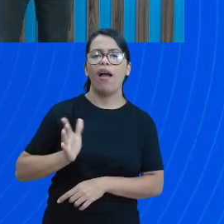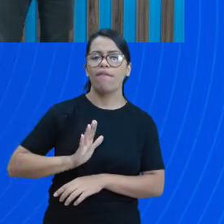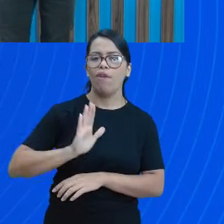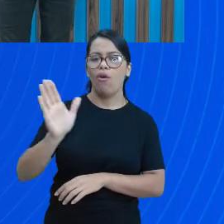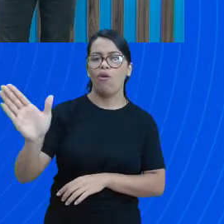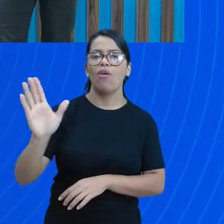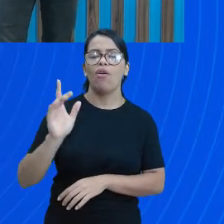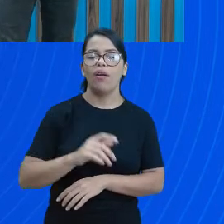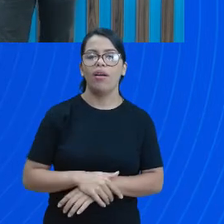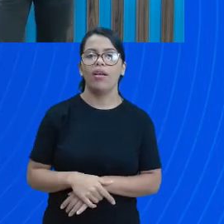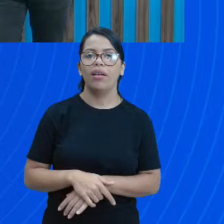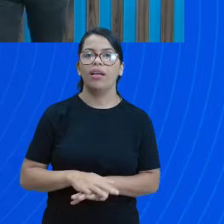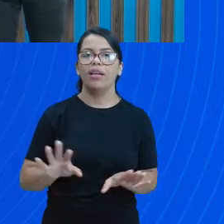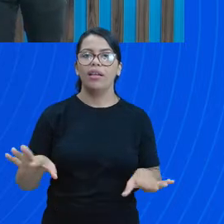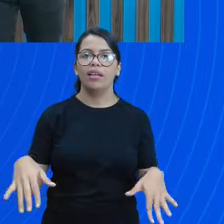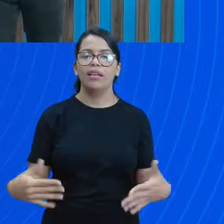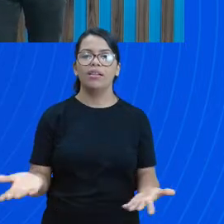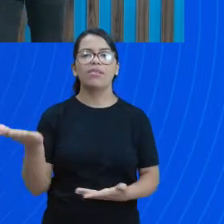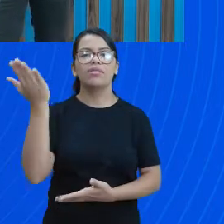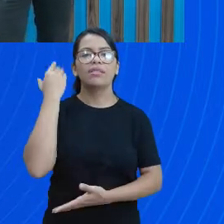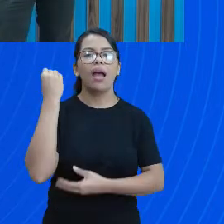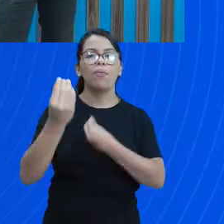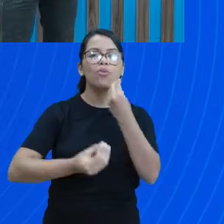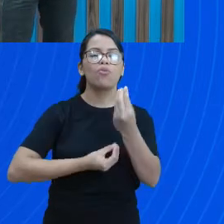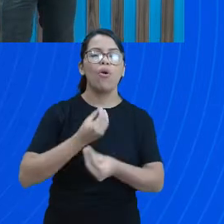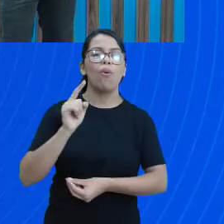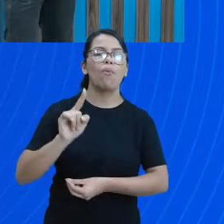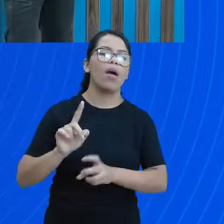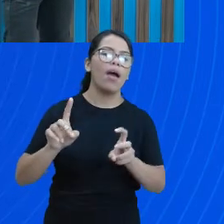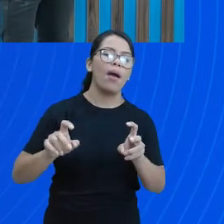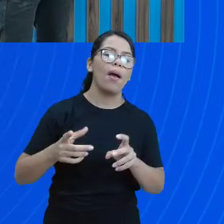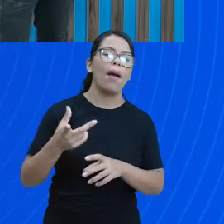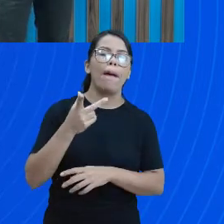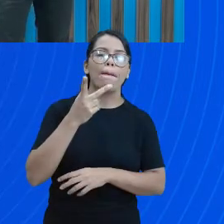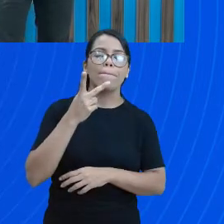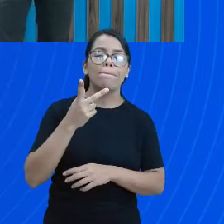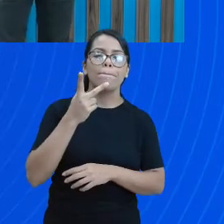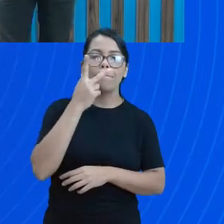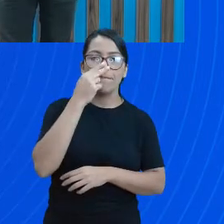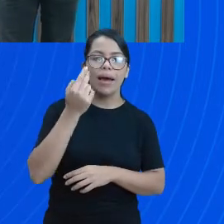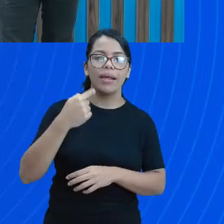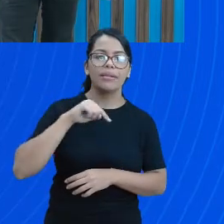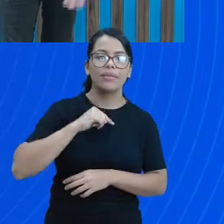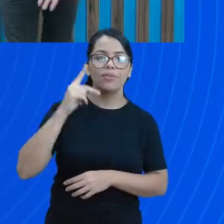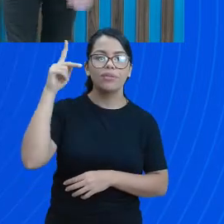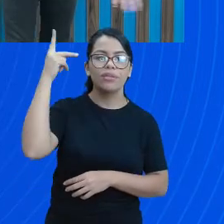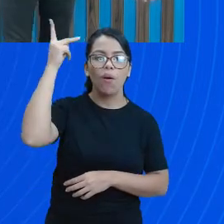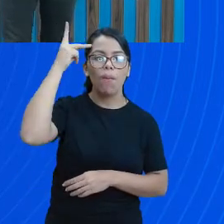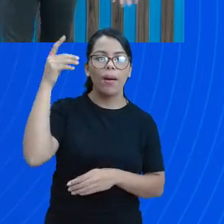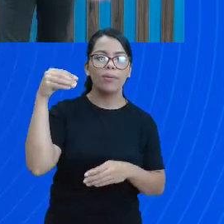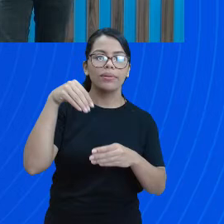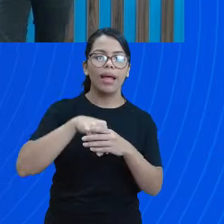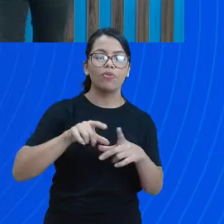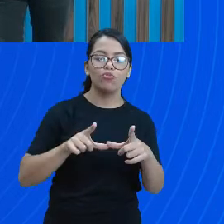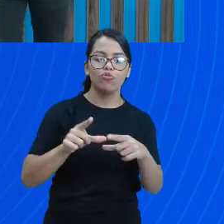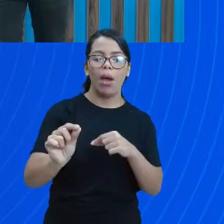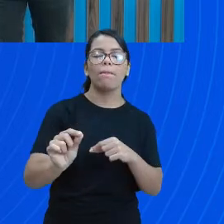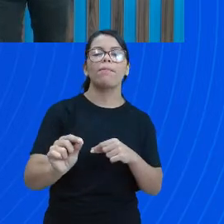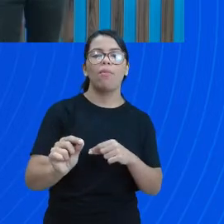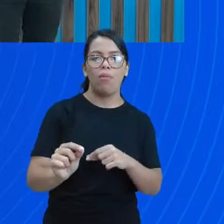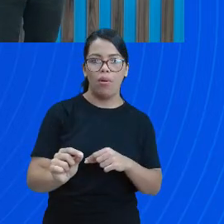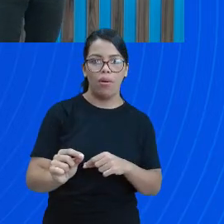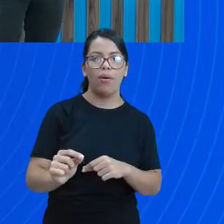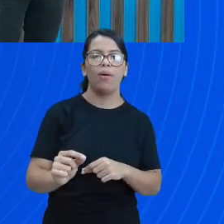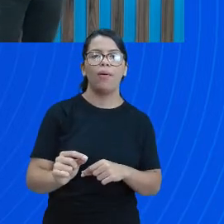visto lá a questão como é que é o japonês, parece que está dentro do Japão lá, exatamente. né? Não, professor, eu não sai daqui, o negócio aqui